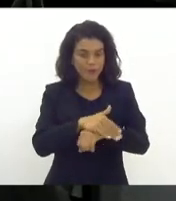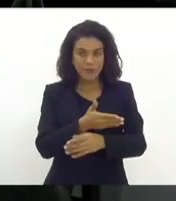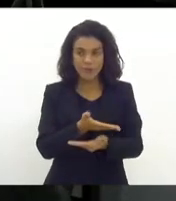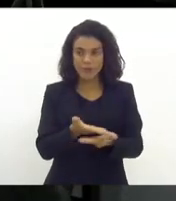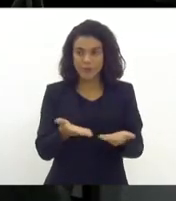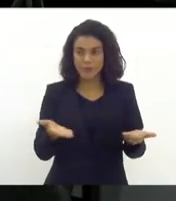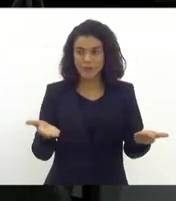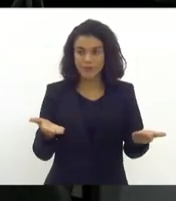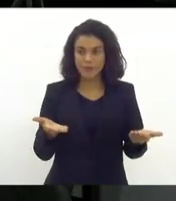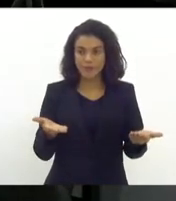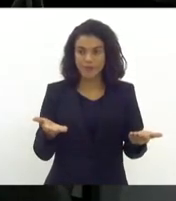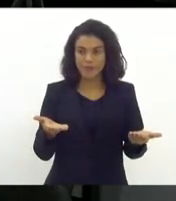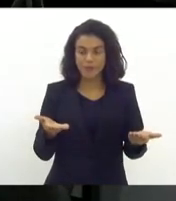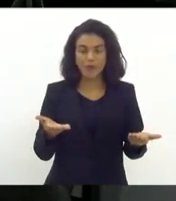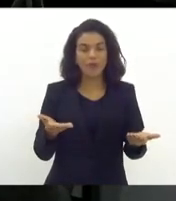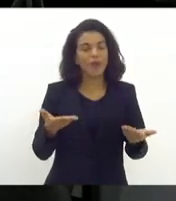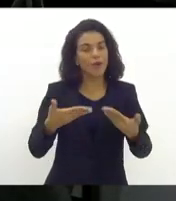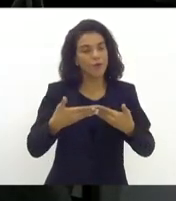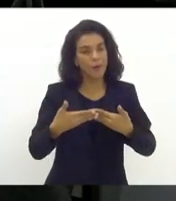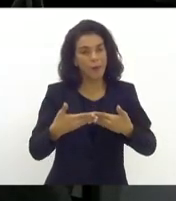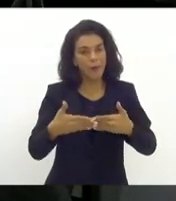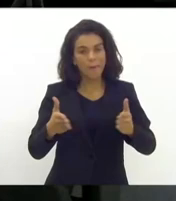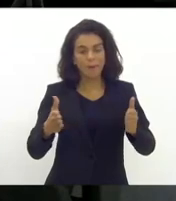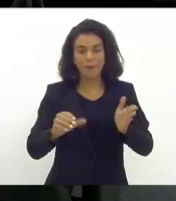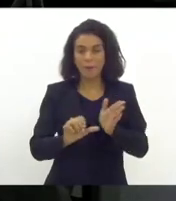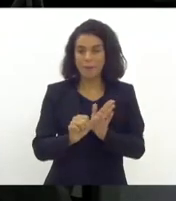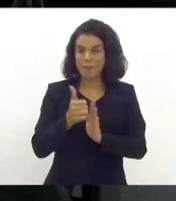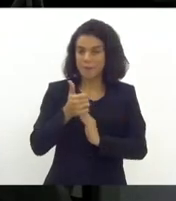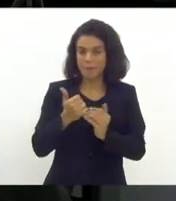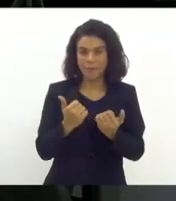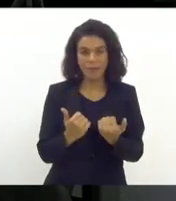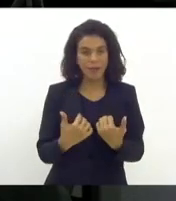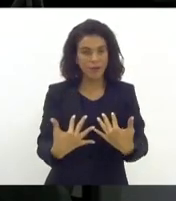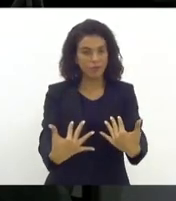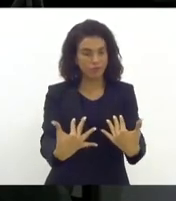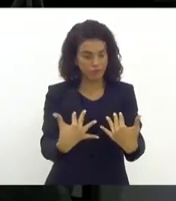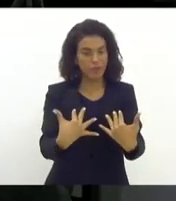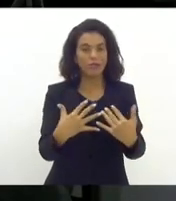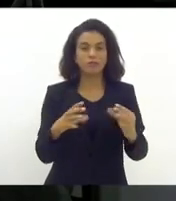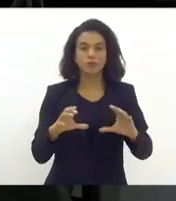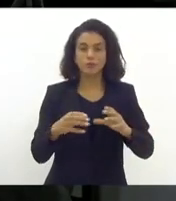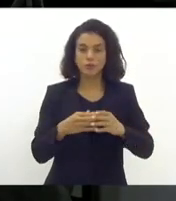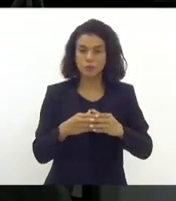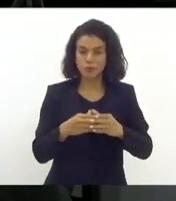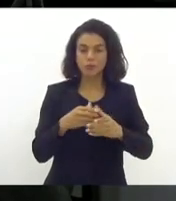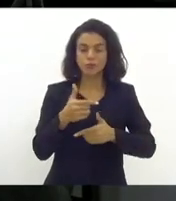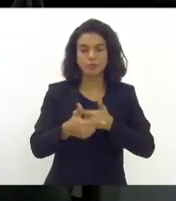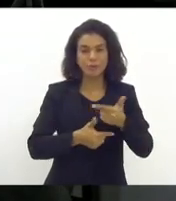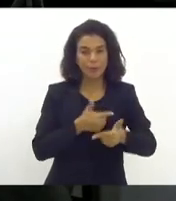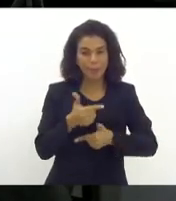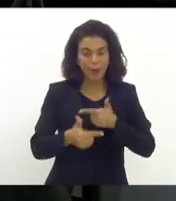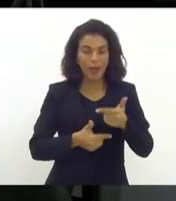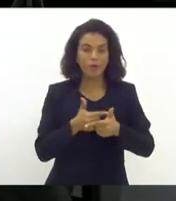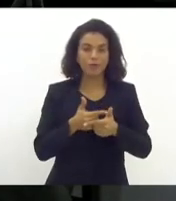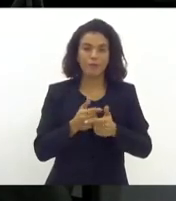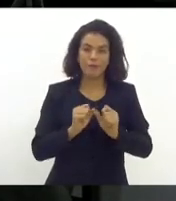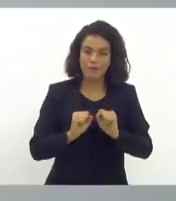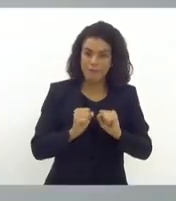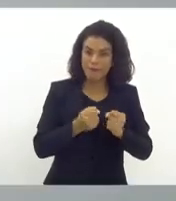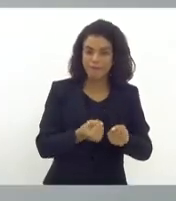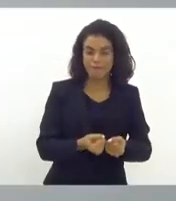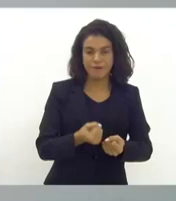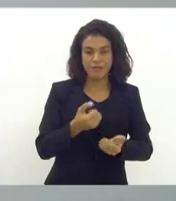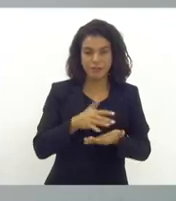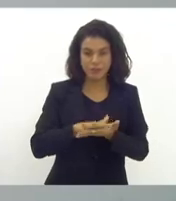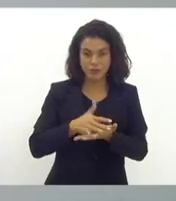quero abrir oficialmente a primeira audiência da frente parlamentar em defesa do Samba e do carnaval hoje dia